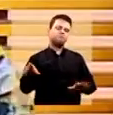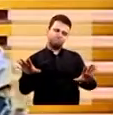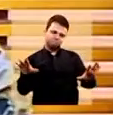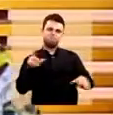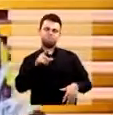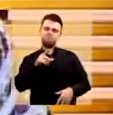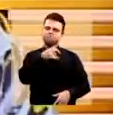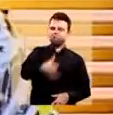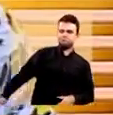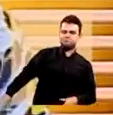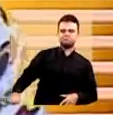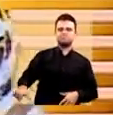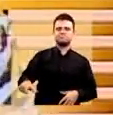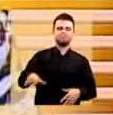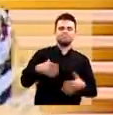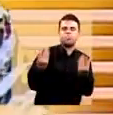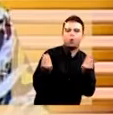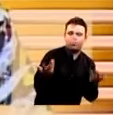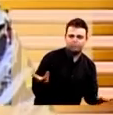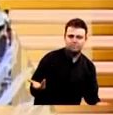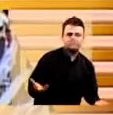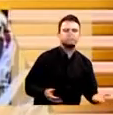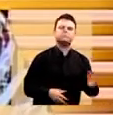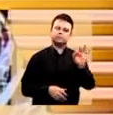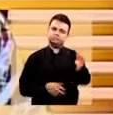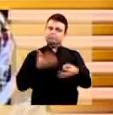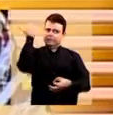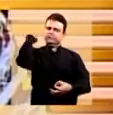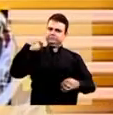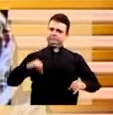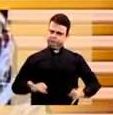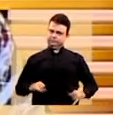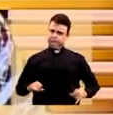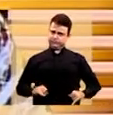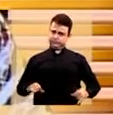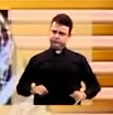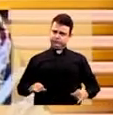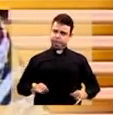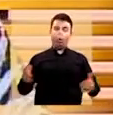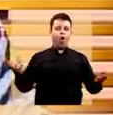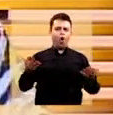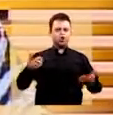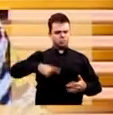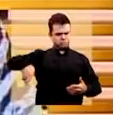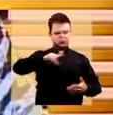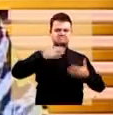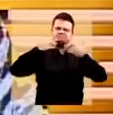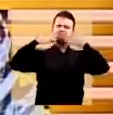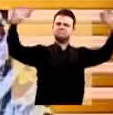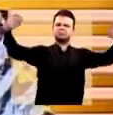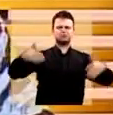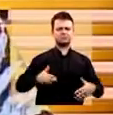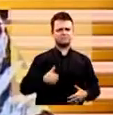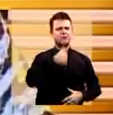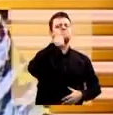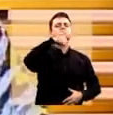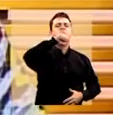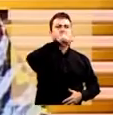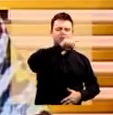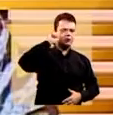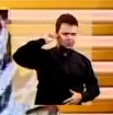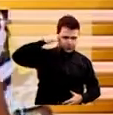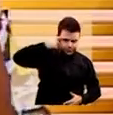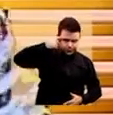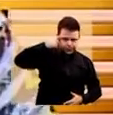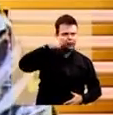Lidavam. Lidavam. E era bem mais dolorido, porque hoje a gente tem aonde gritar. Né? Hoje a mãe tem aonde